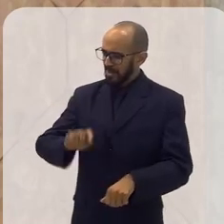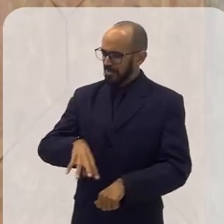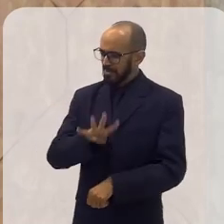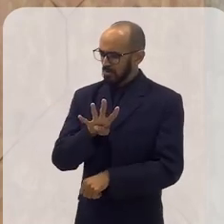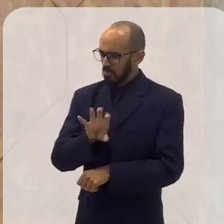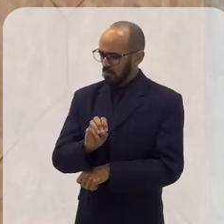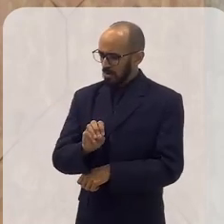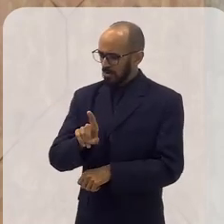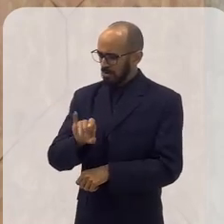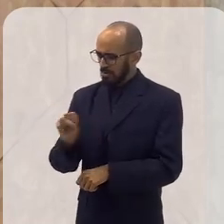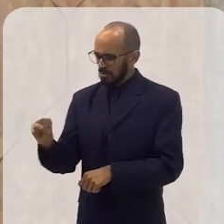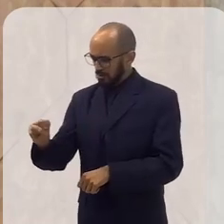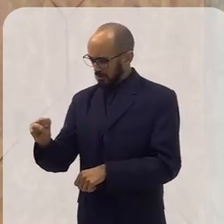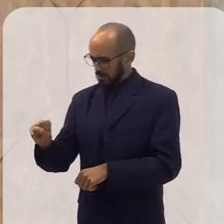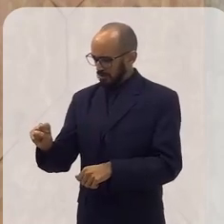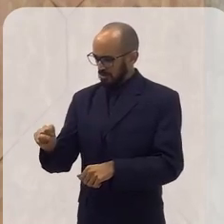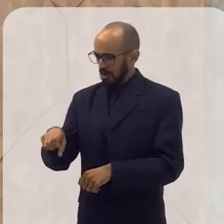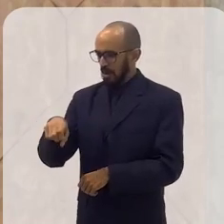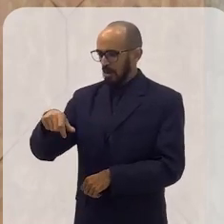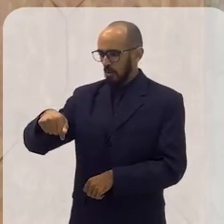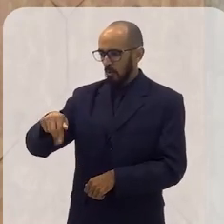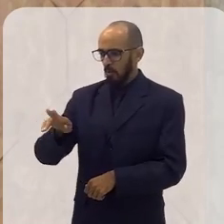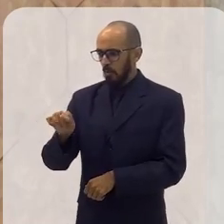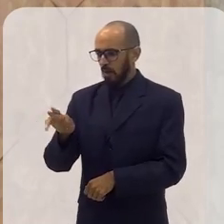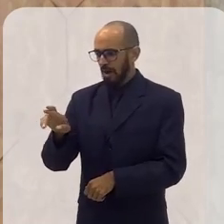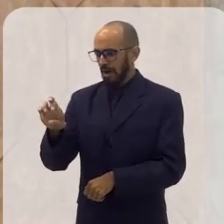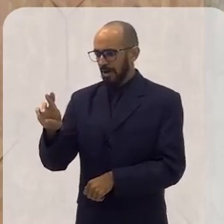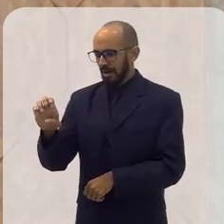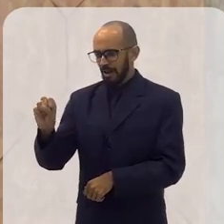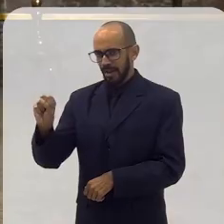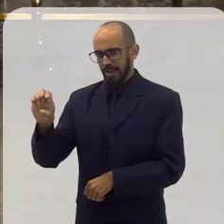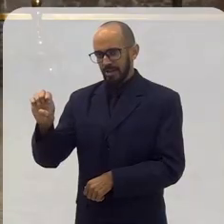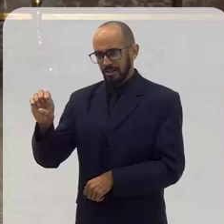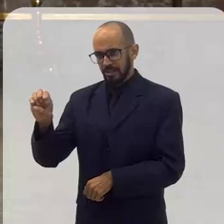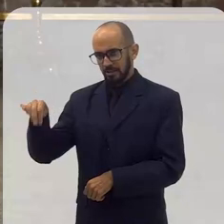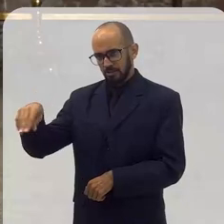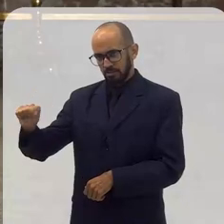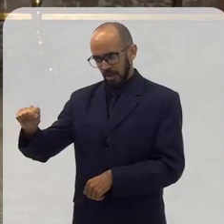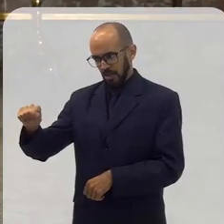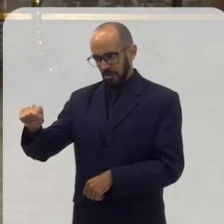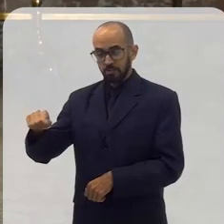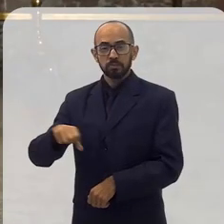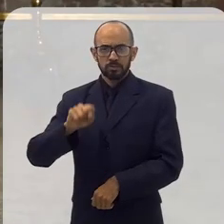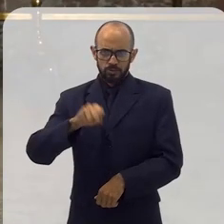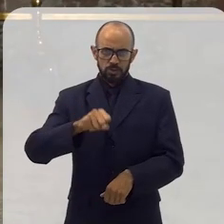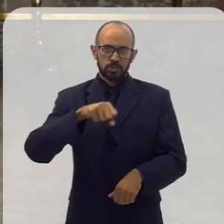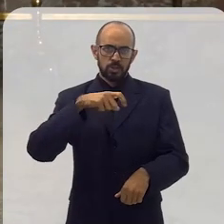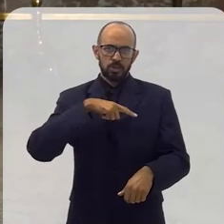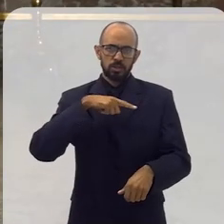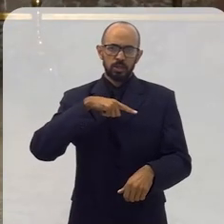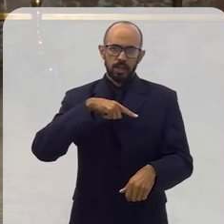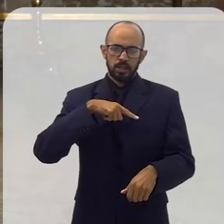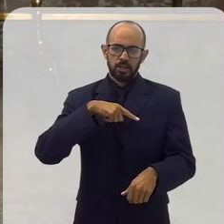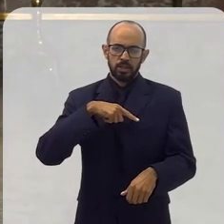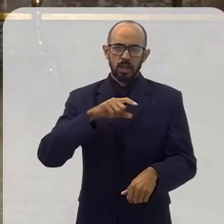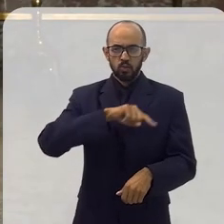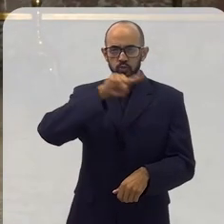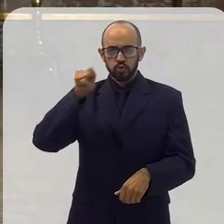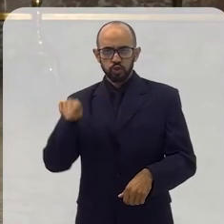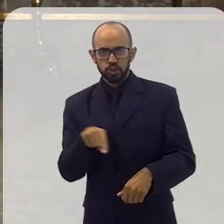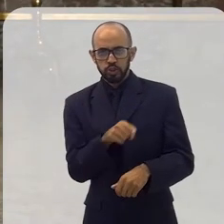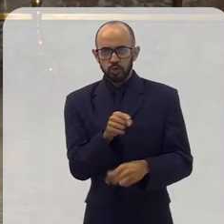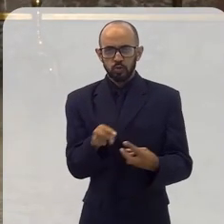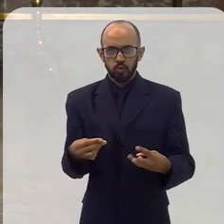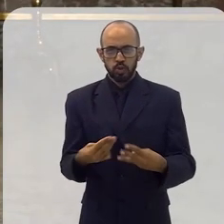têm um período como se fosse uma quaresma? Tem esse período? Tem, sim. Tem um ciclo também